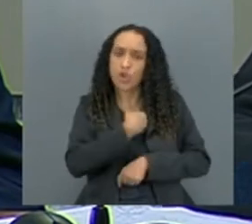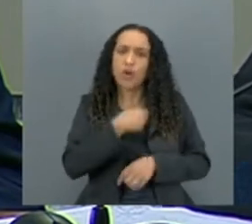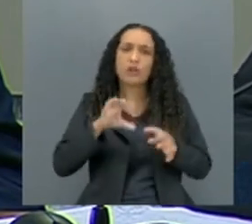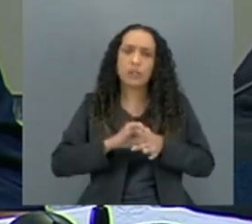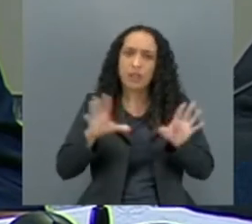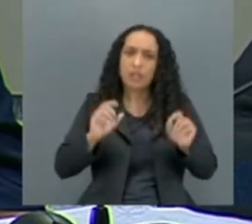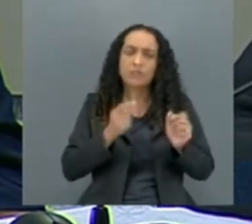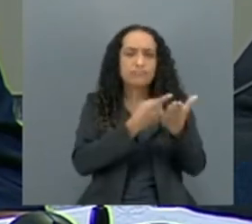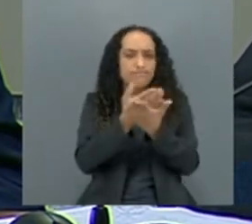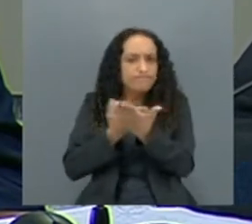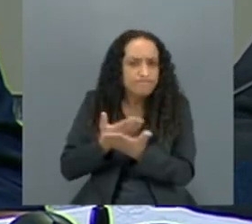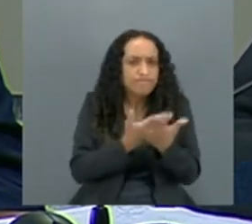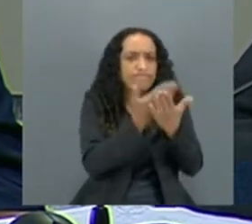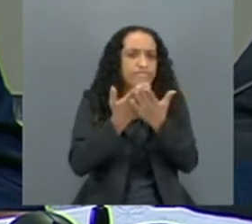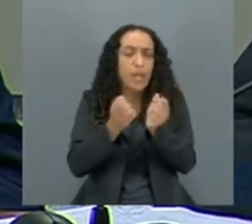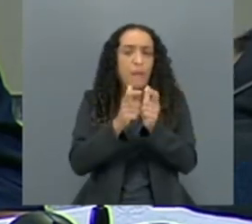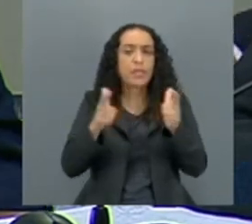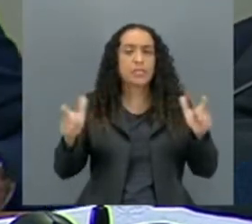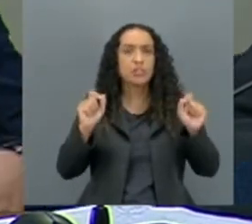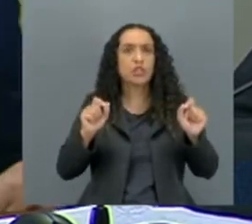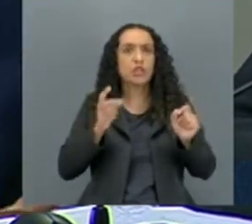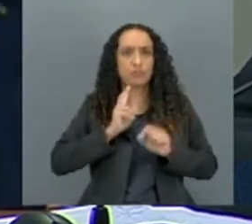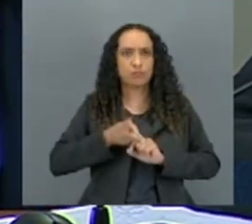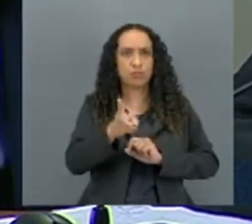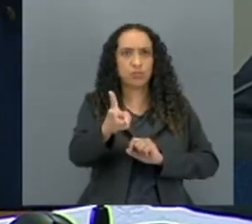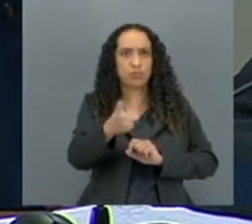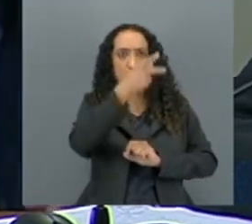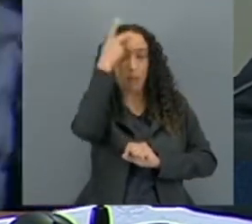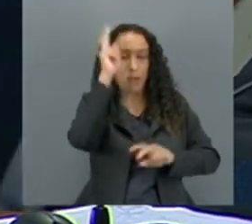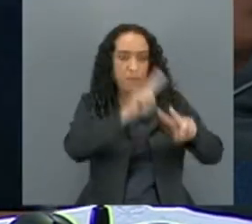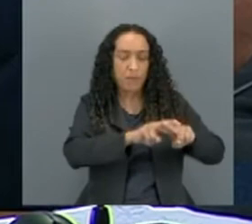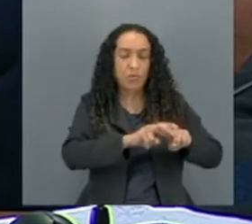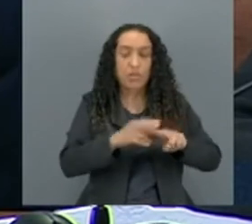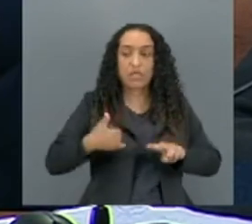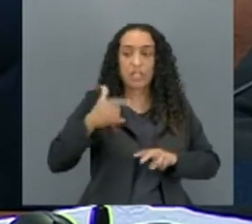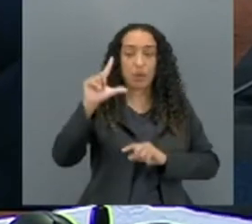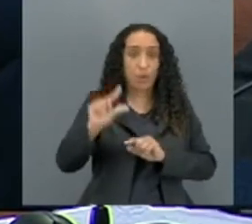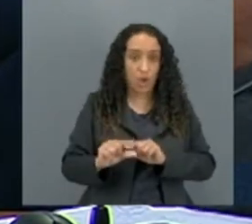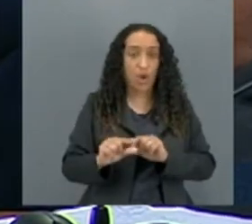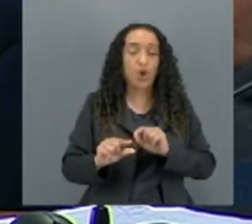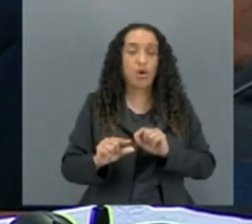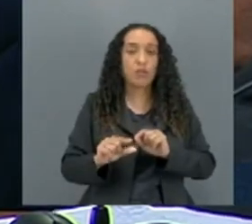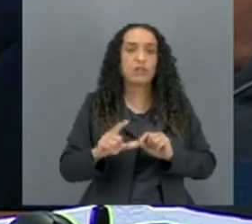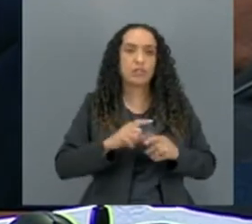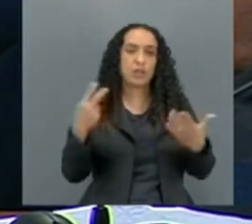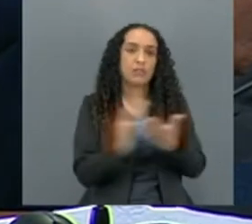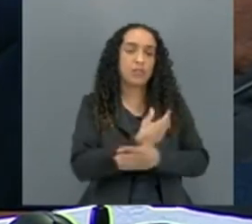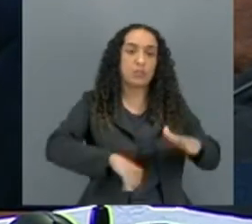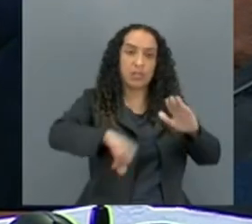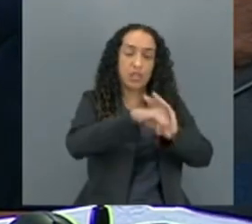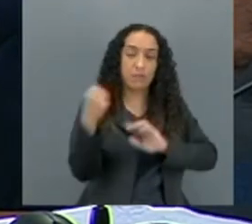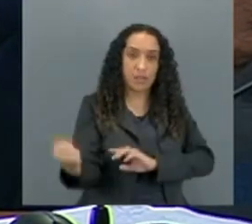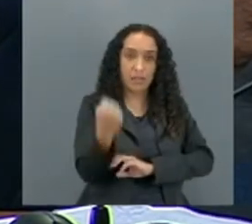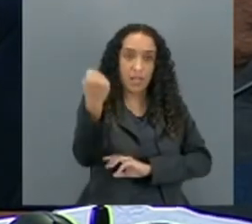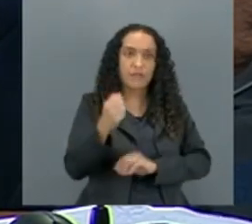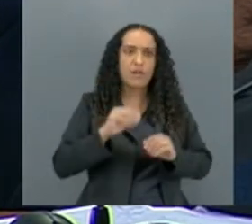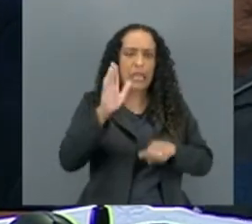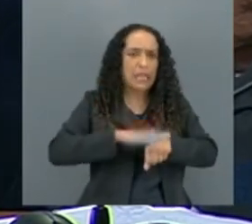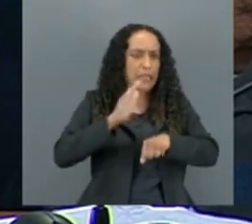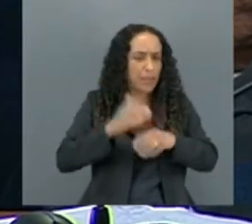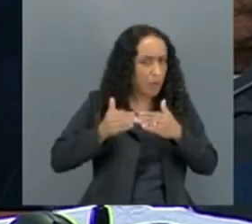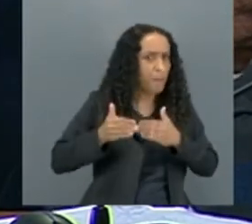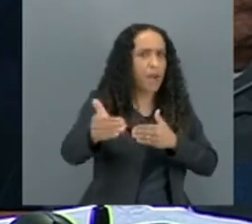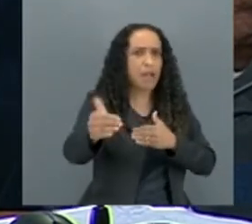sim, a estudar a ampliação da permanência dos infratores menores de idade que cometeram atos infracionais graves por mais tempo